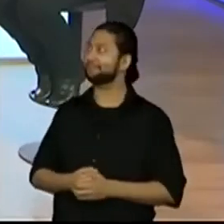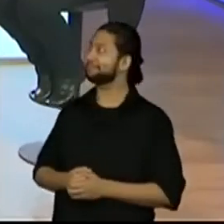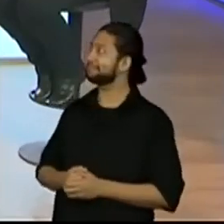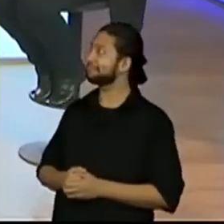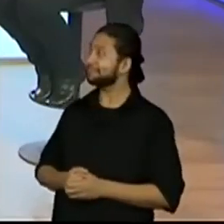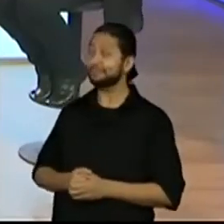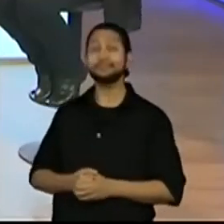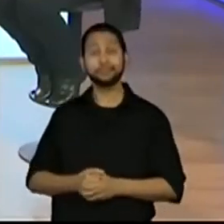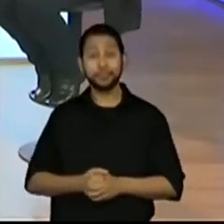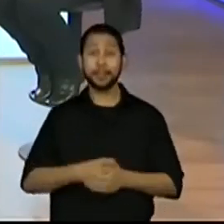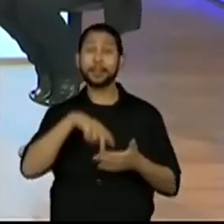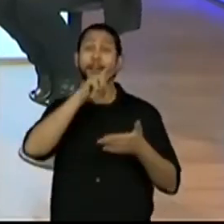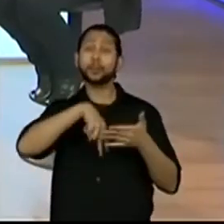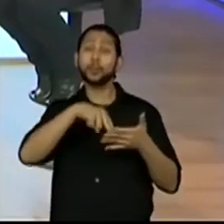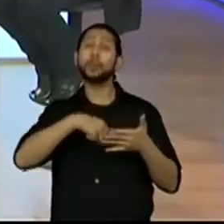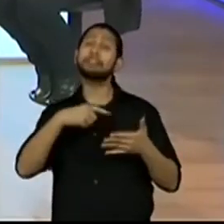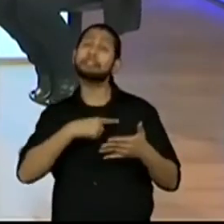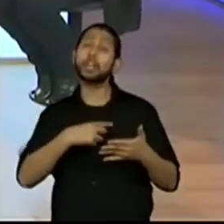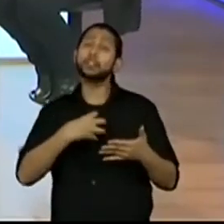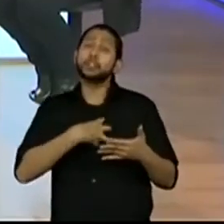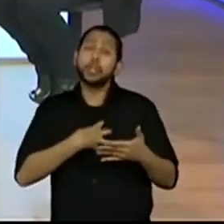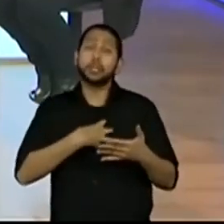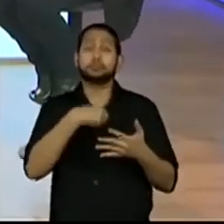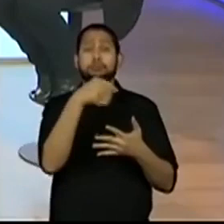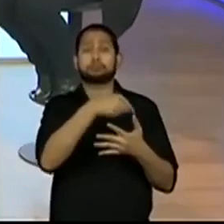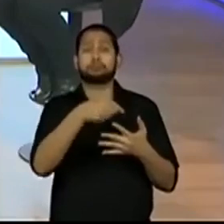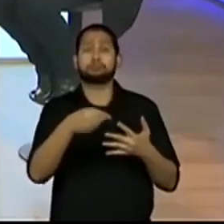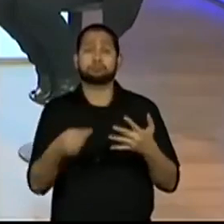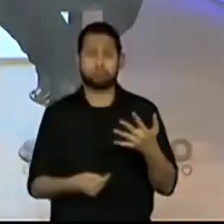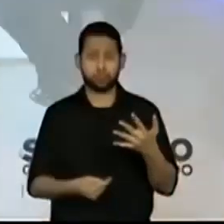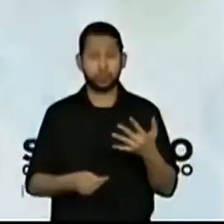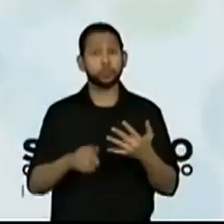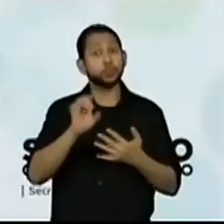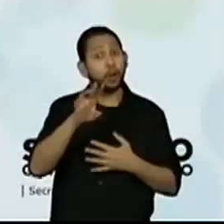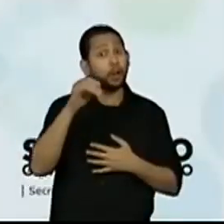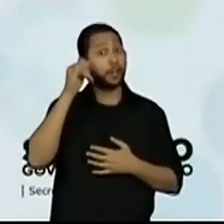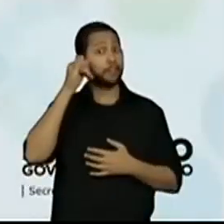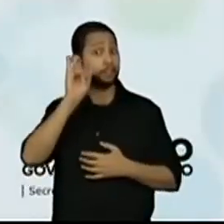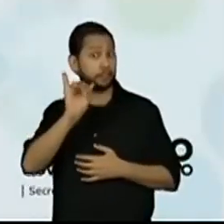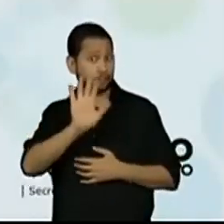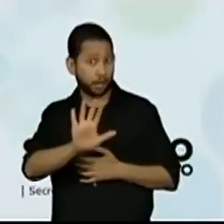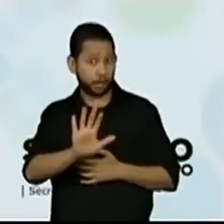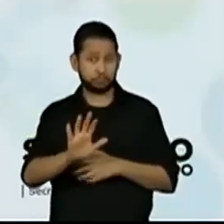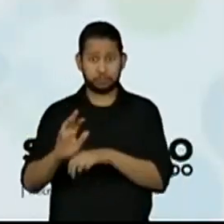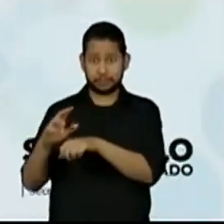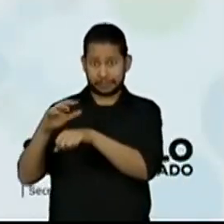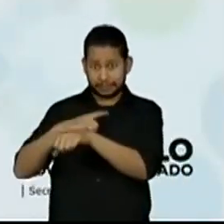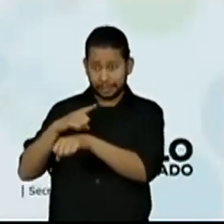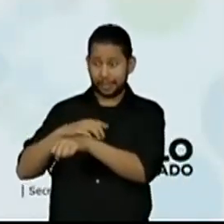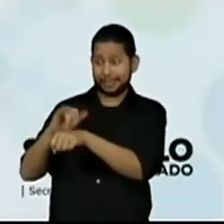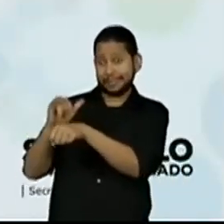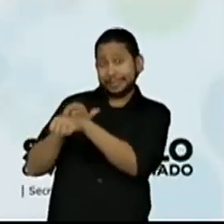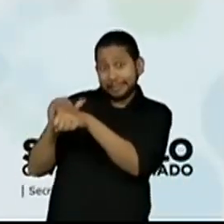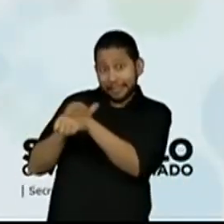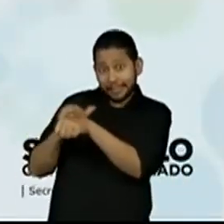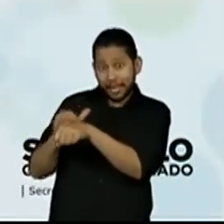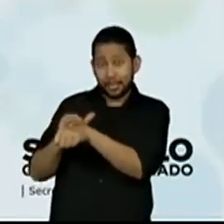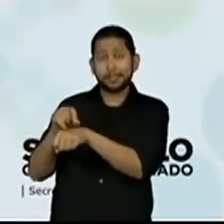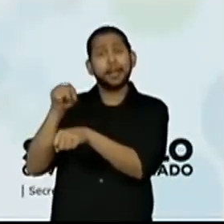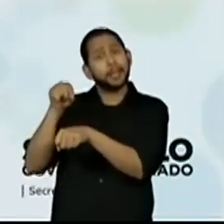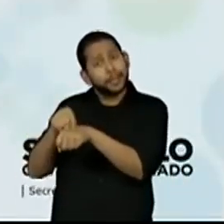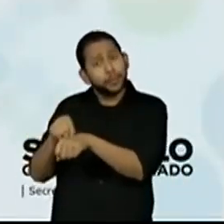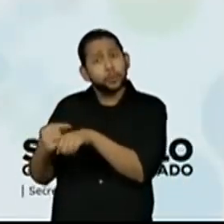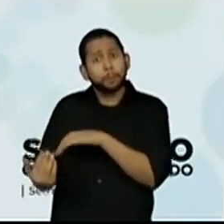Tipos de leitura. A gente não pode confundir com estratégias, que são técnicas que vão